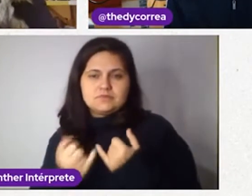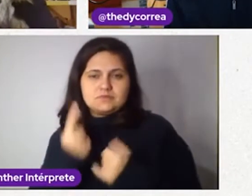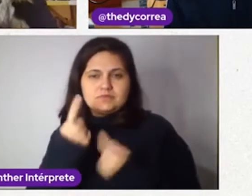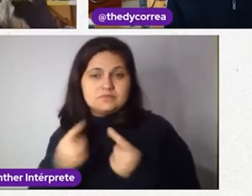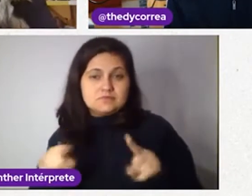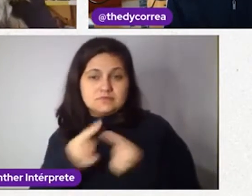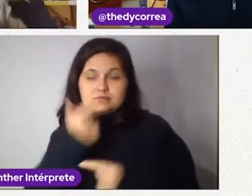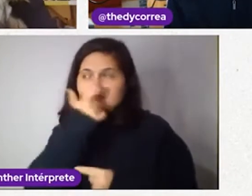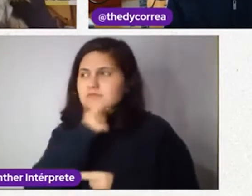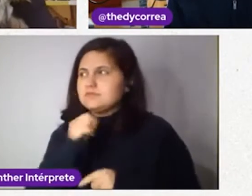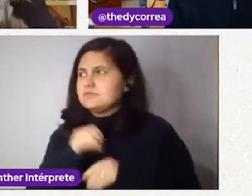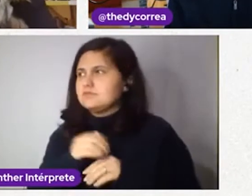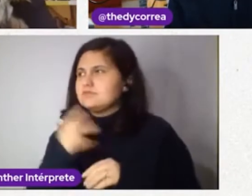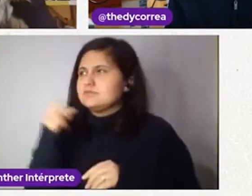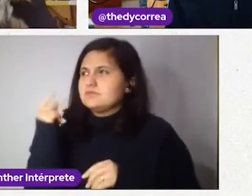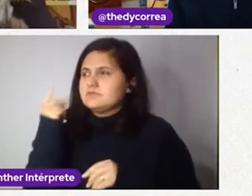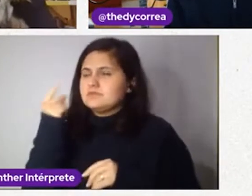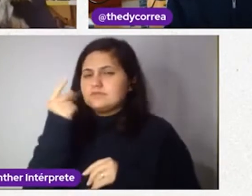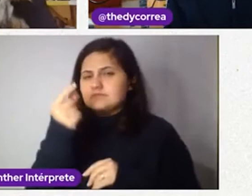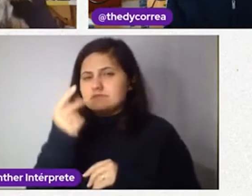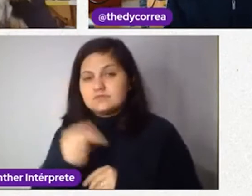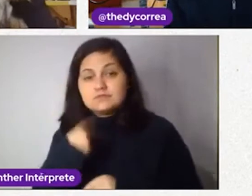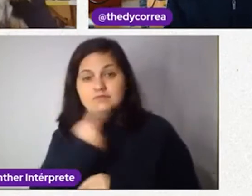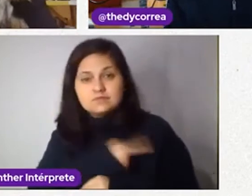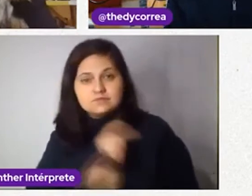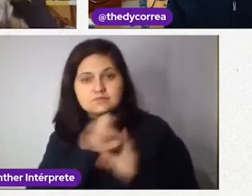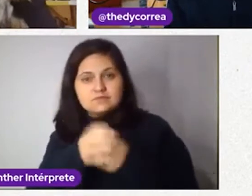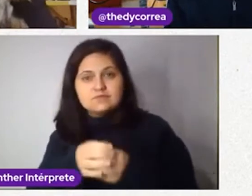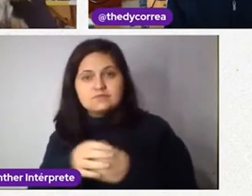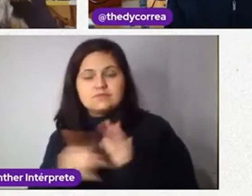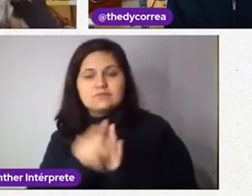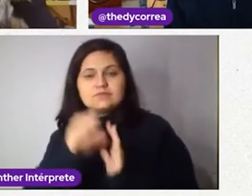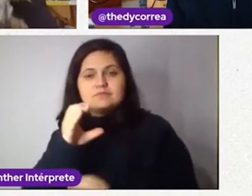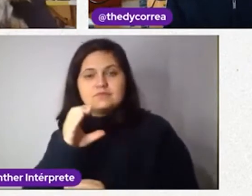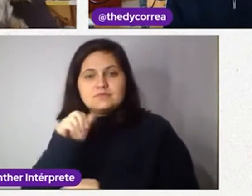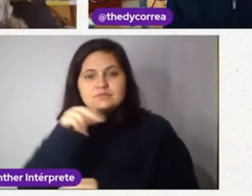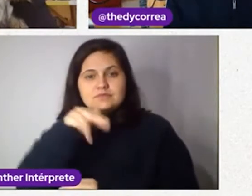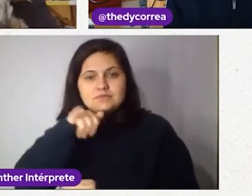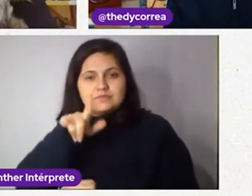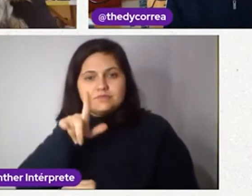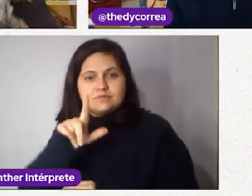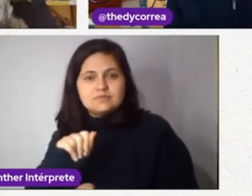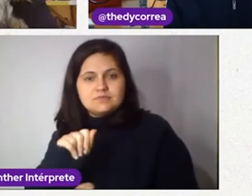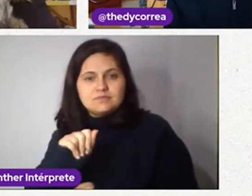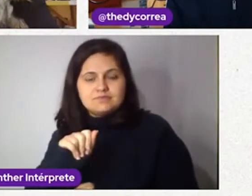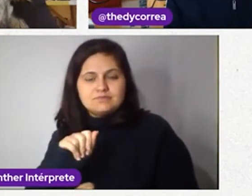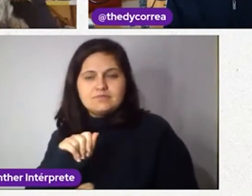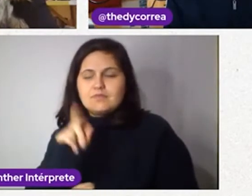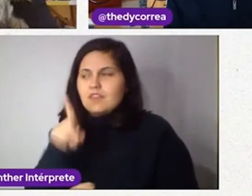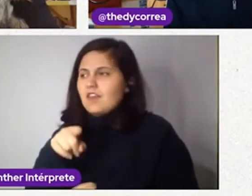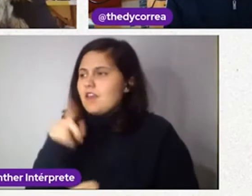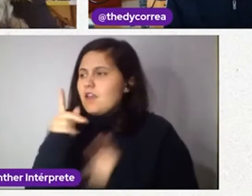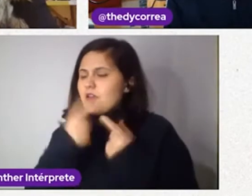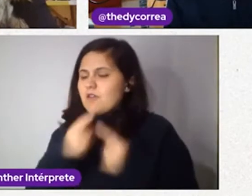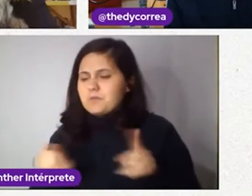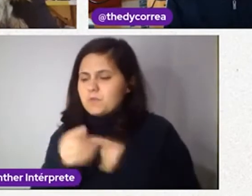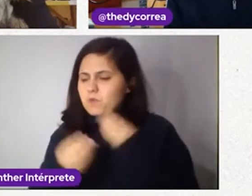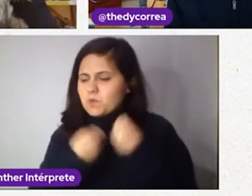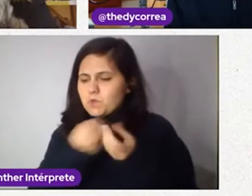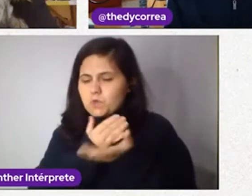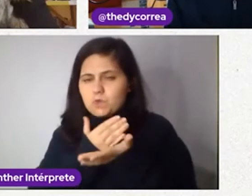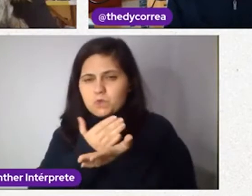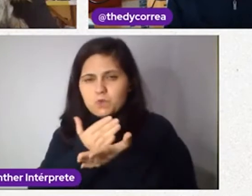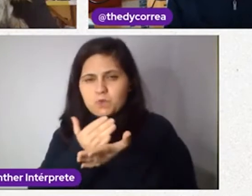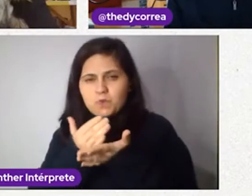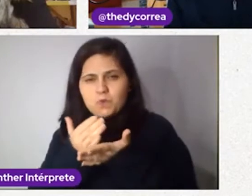que eu acho que é a que está mais tempo no nosso repertório, que é a Camila. Uhum. Camila, ela, quando